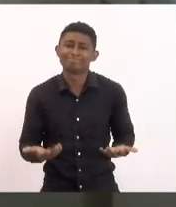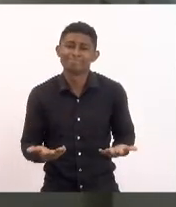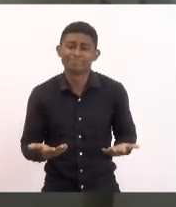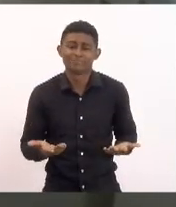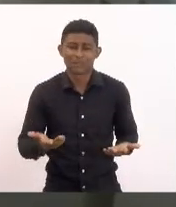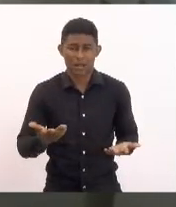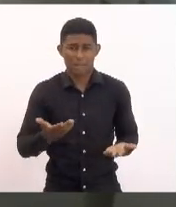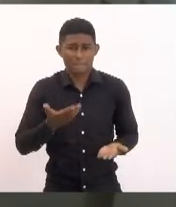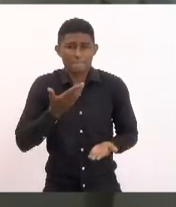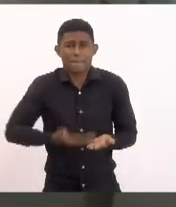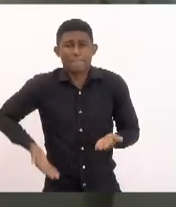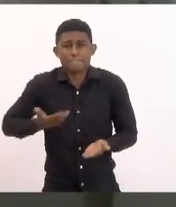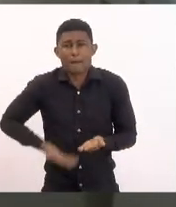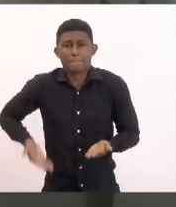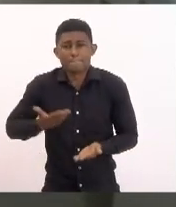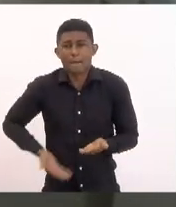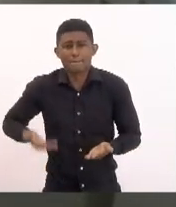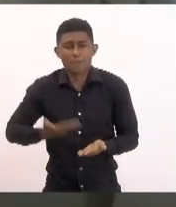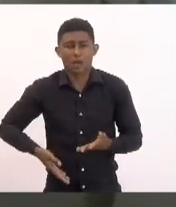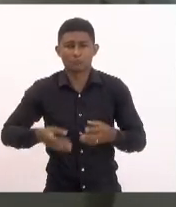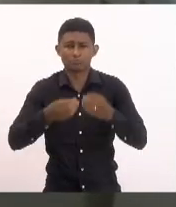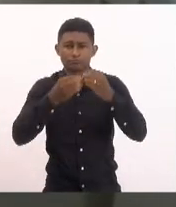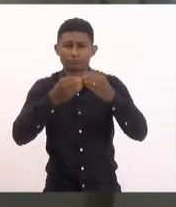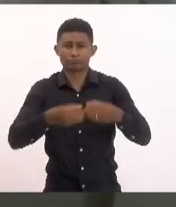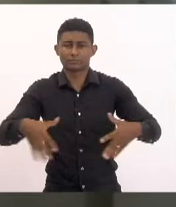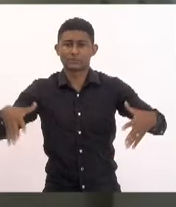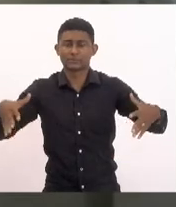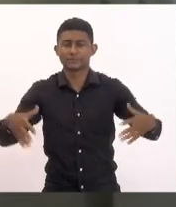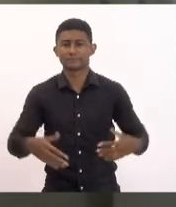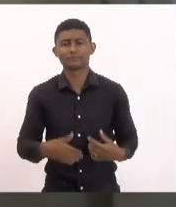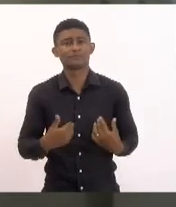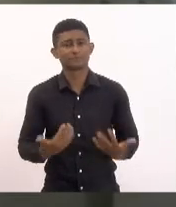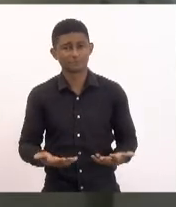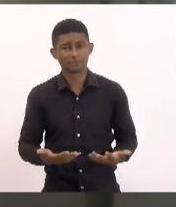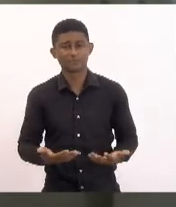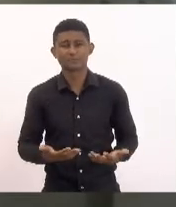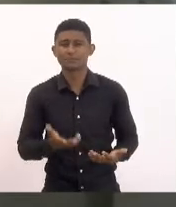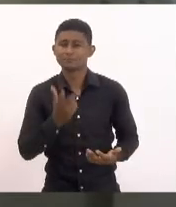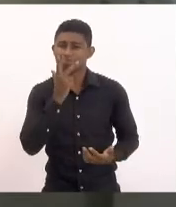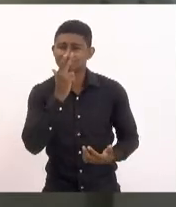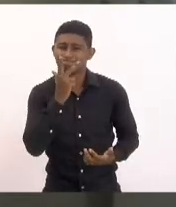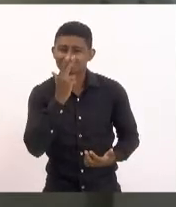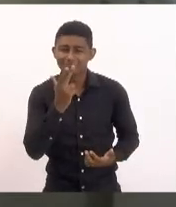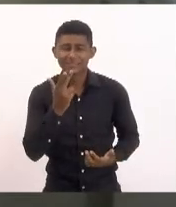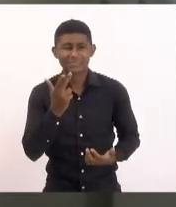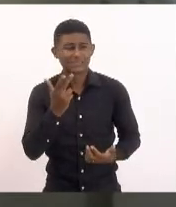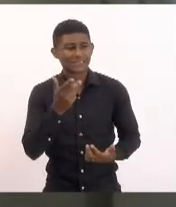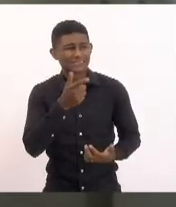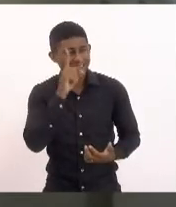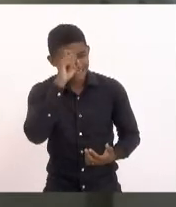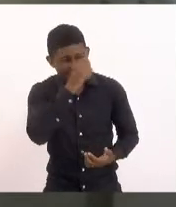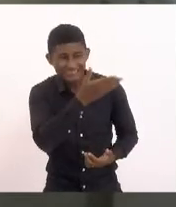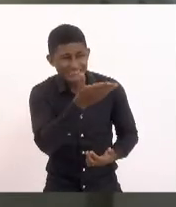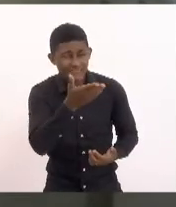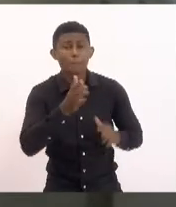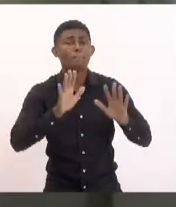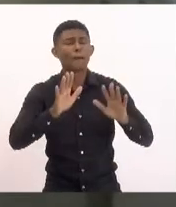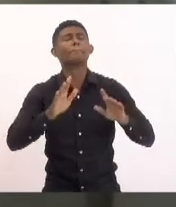erário, e elas precisam ser, essa sangria precisa ser